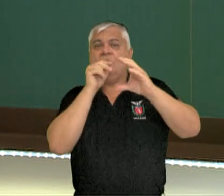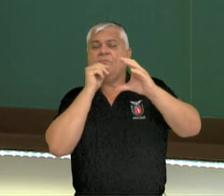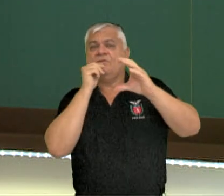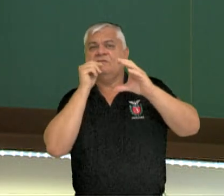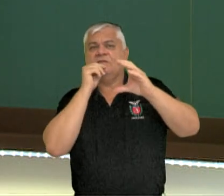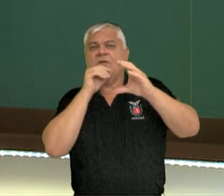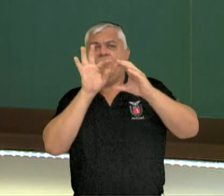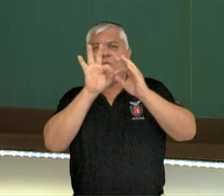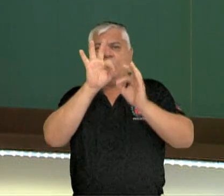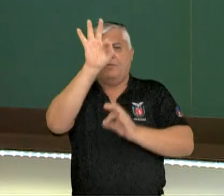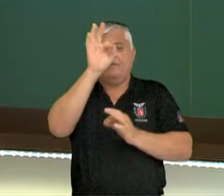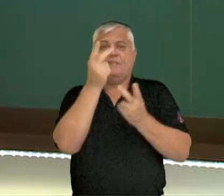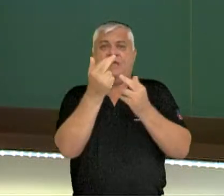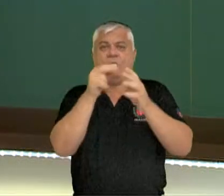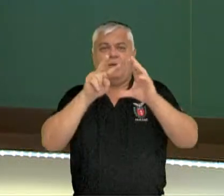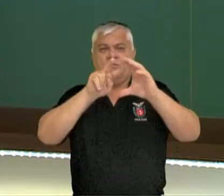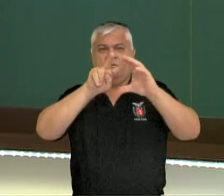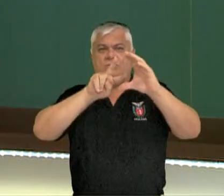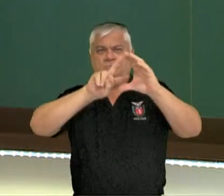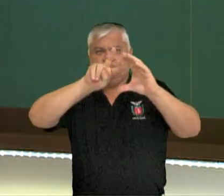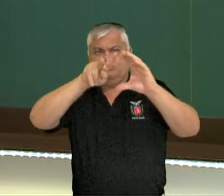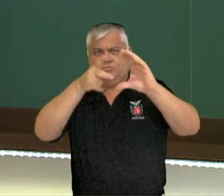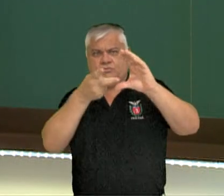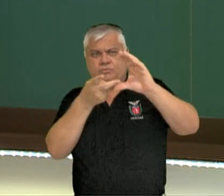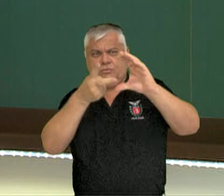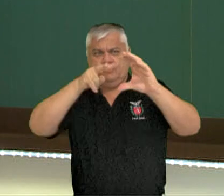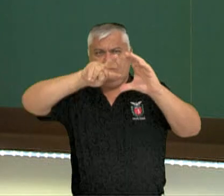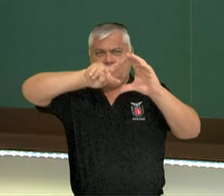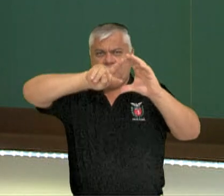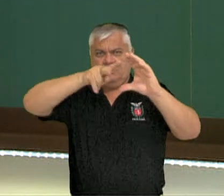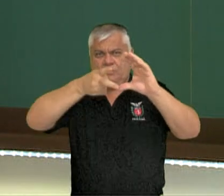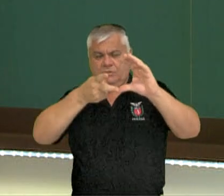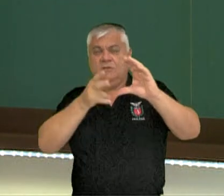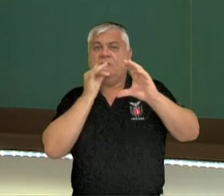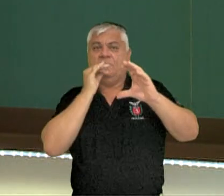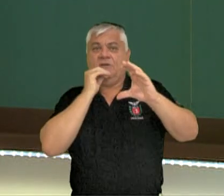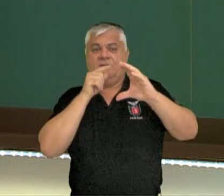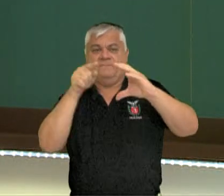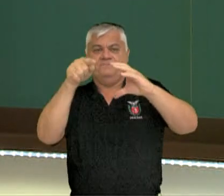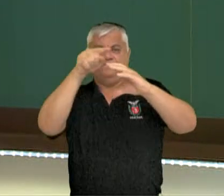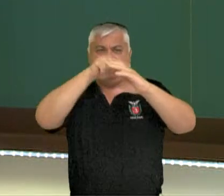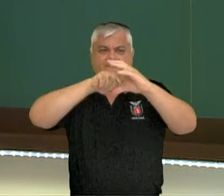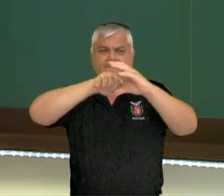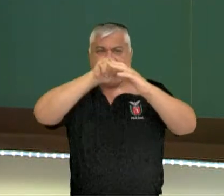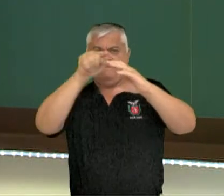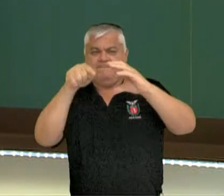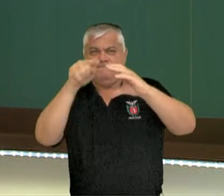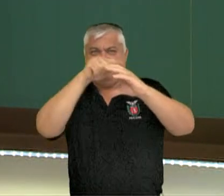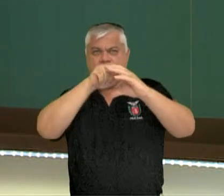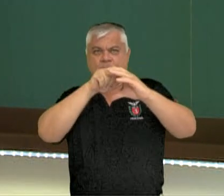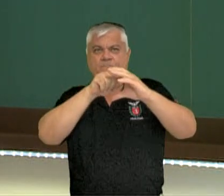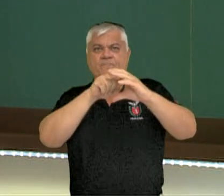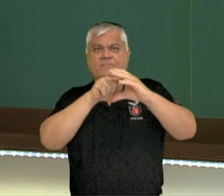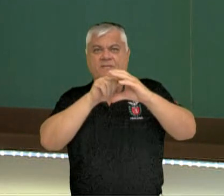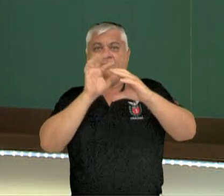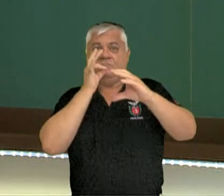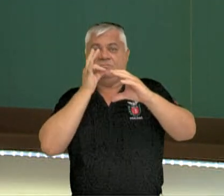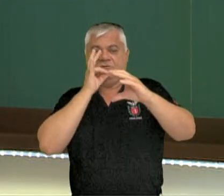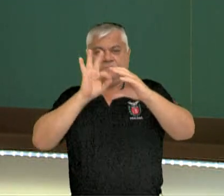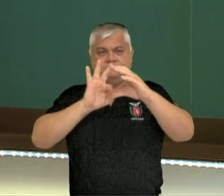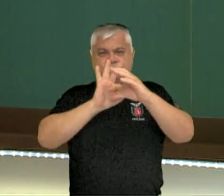é igual ao raio da circunferência. Então, aquele arco que tem o